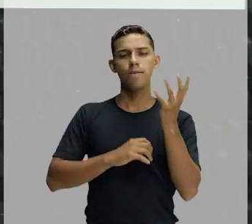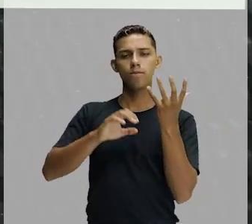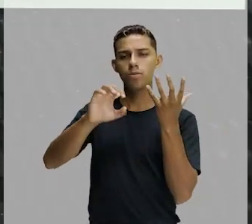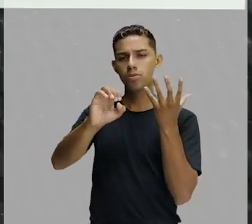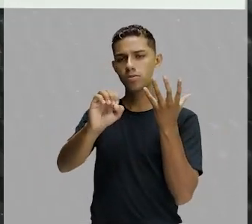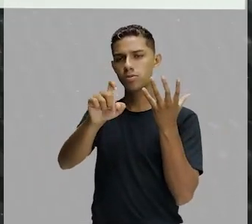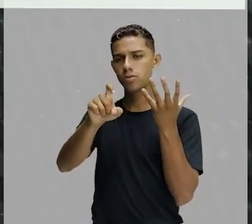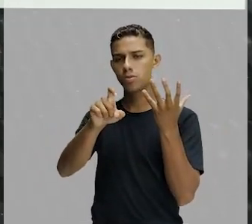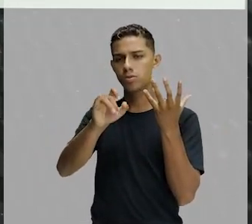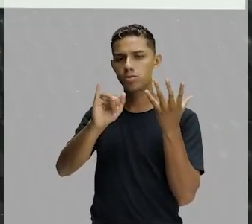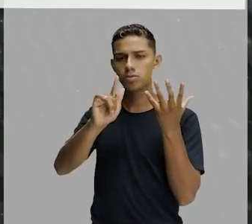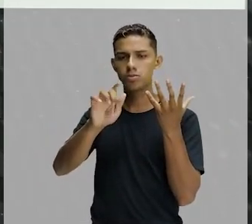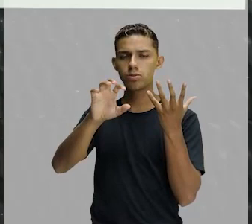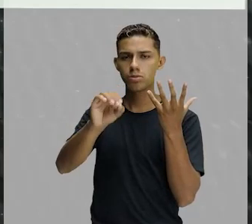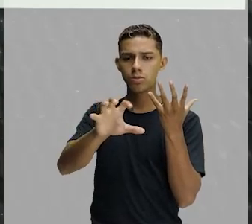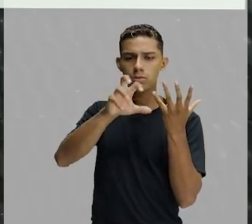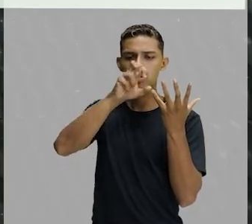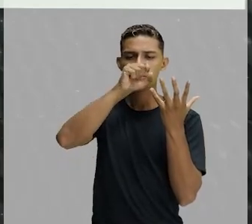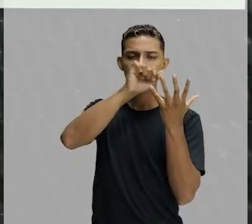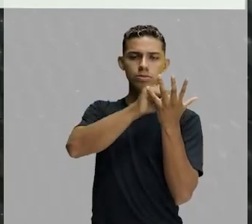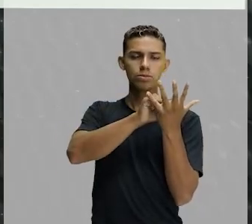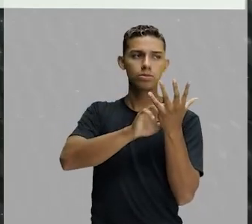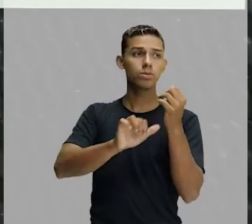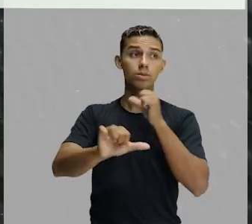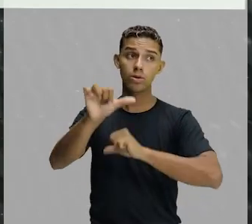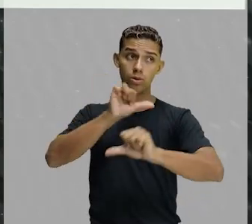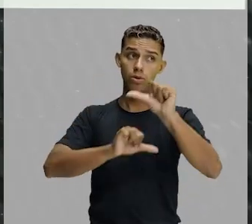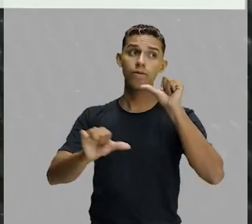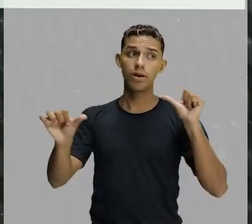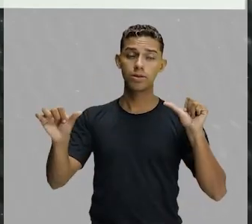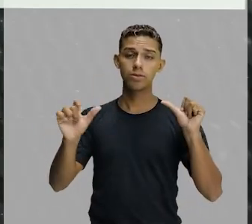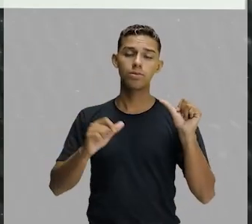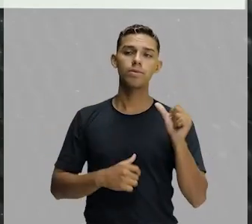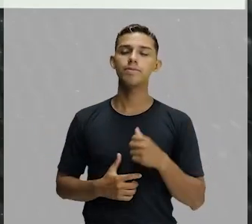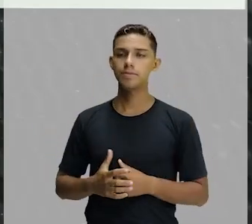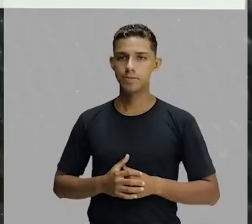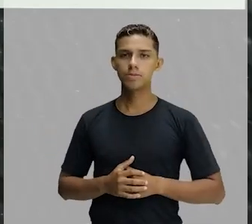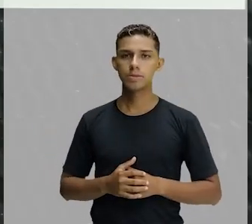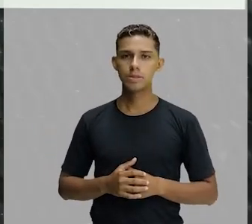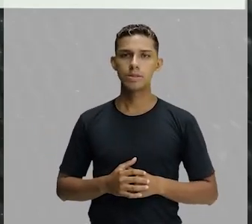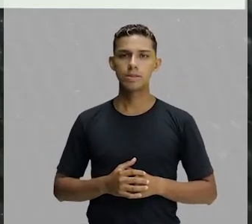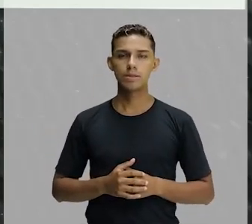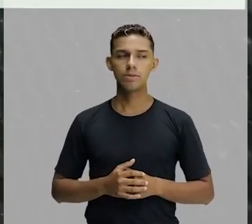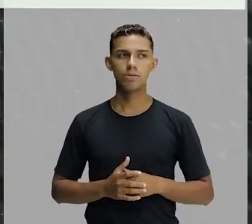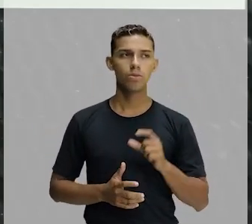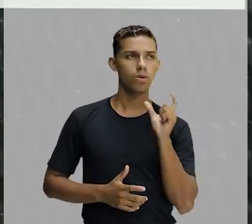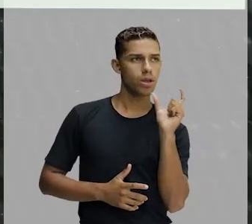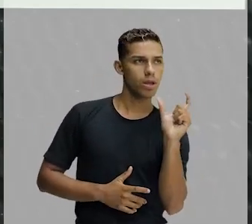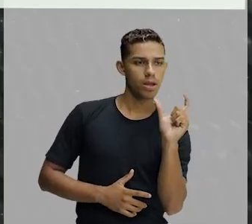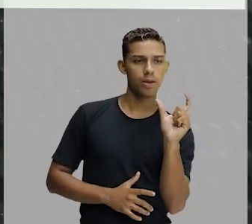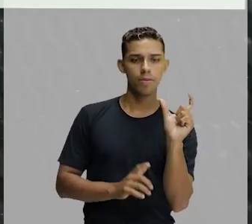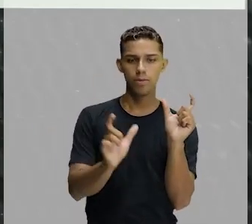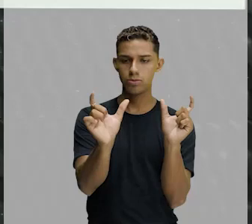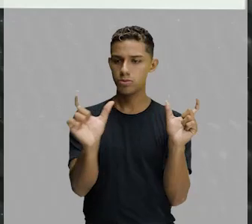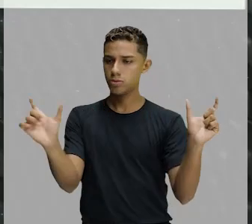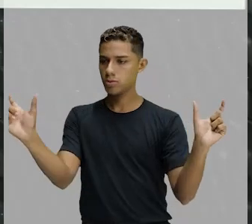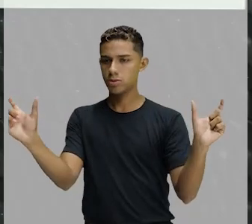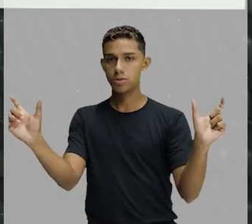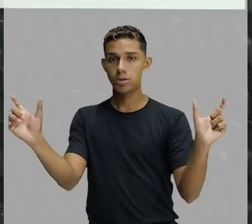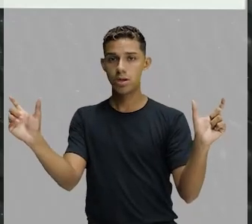oxigênio vai ser utilizado para quebrar a glicose, que é o inverso. Ó. O que seria produto na reação de fotossíntese